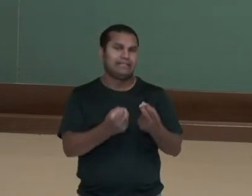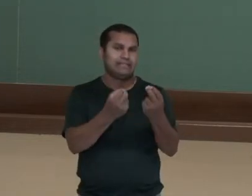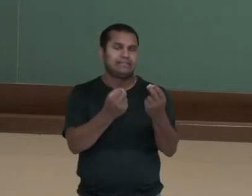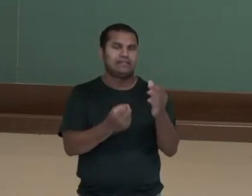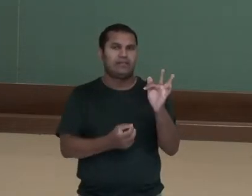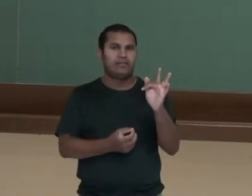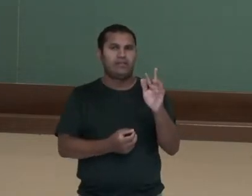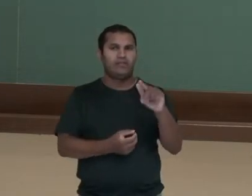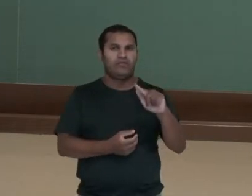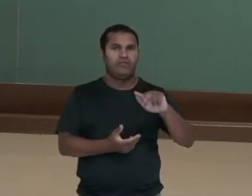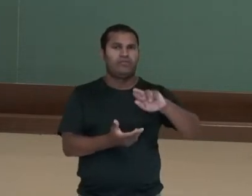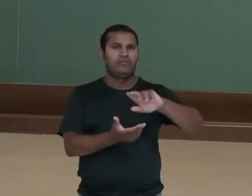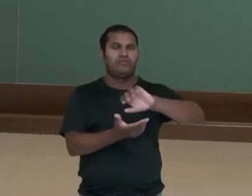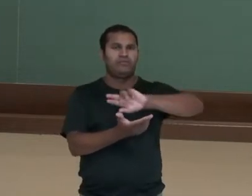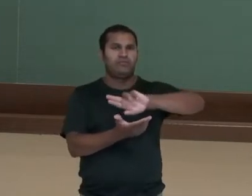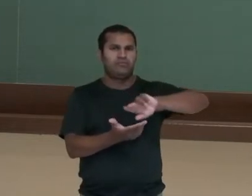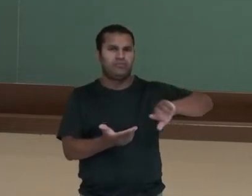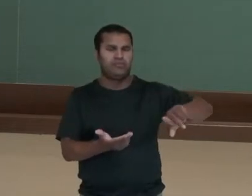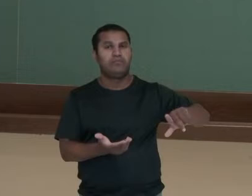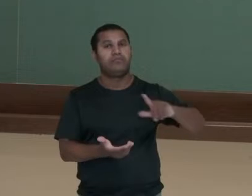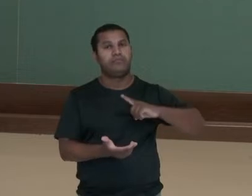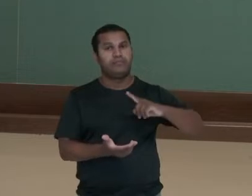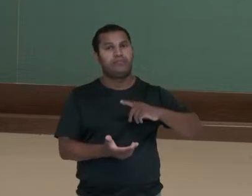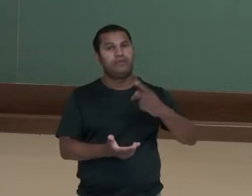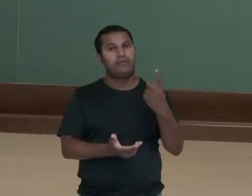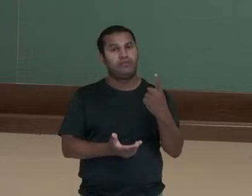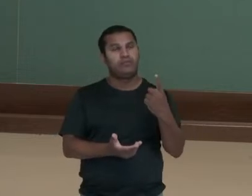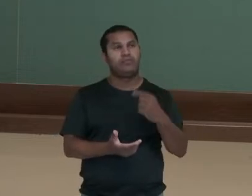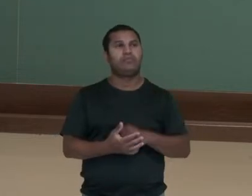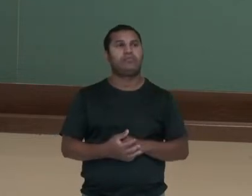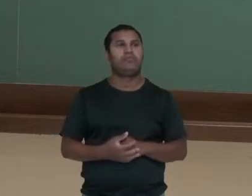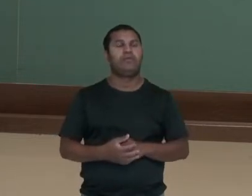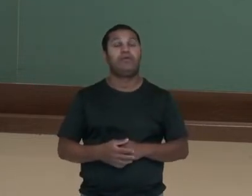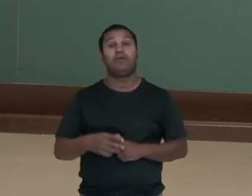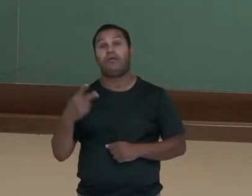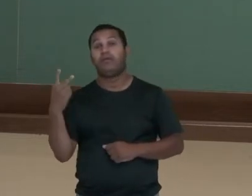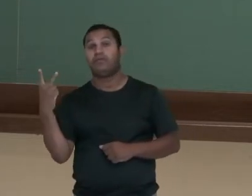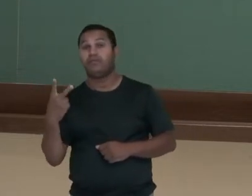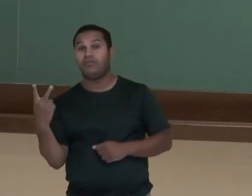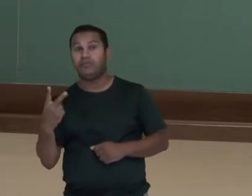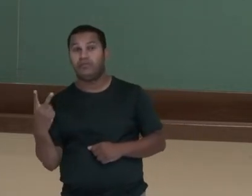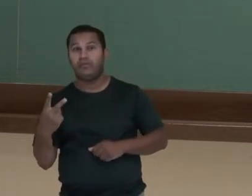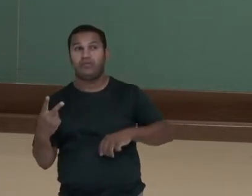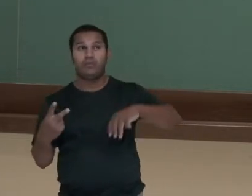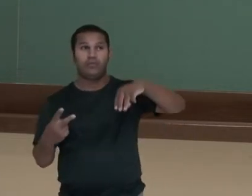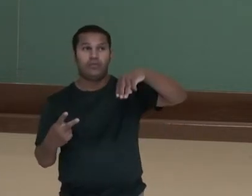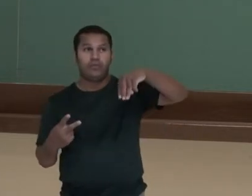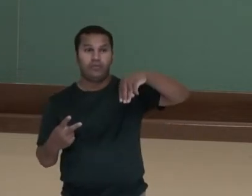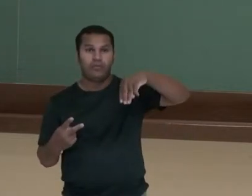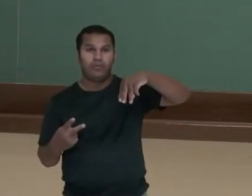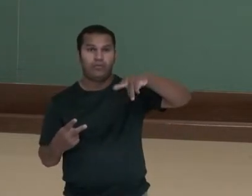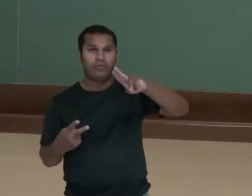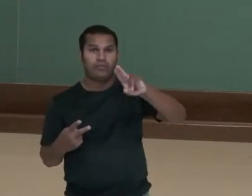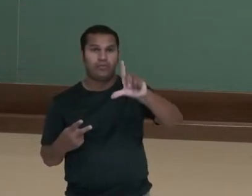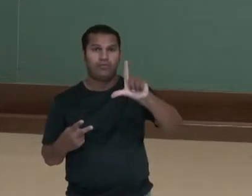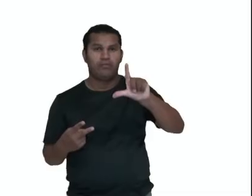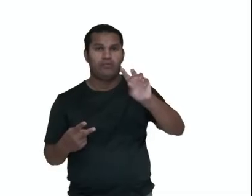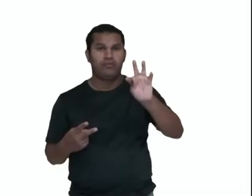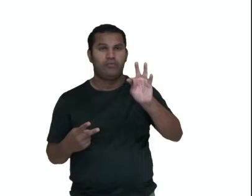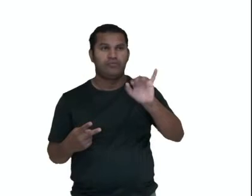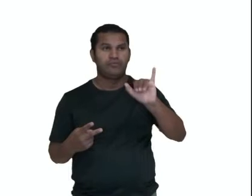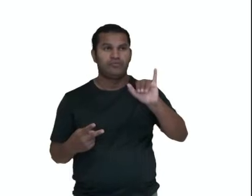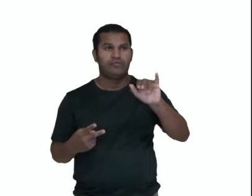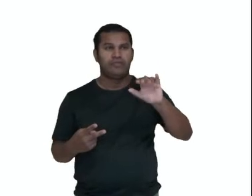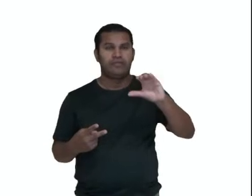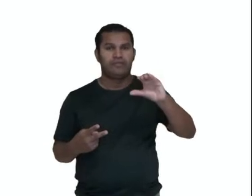protozoários são unicelulares. Existem os multicelulares ou pluricelulares, são os